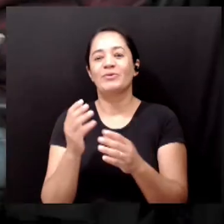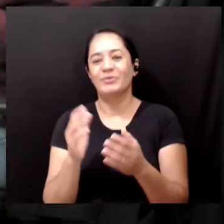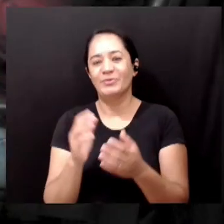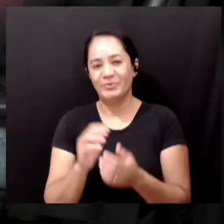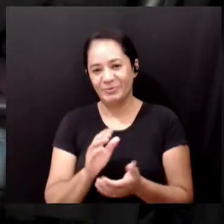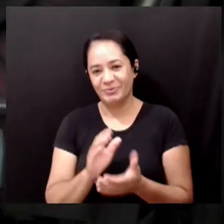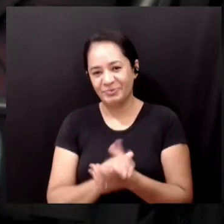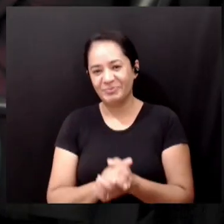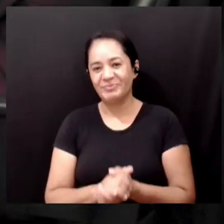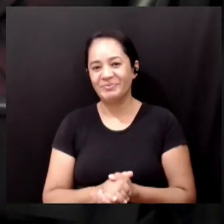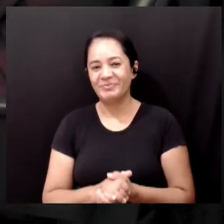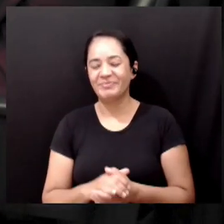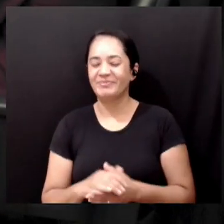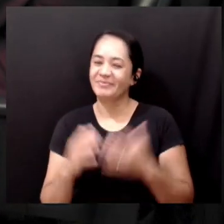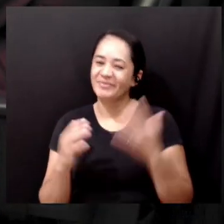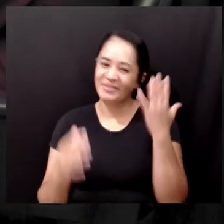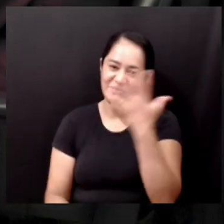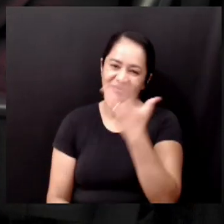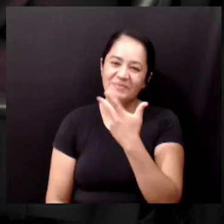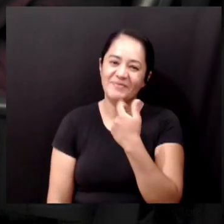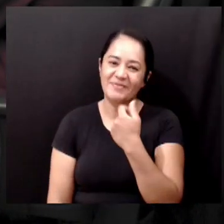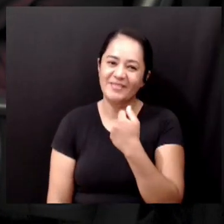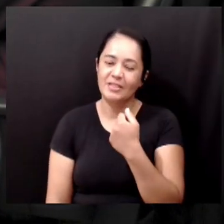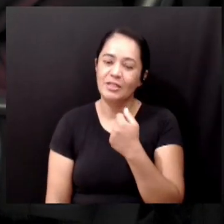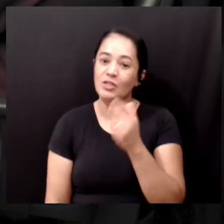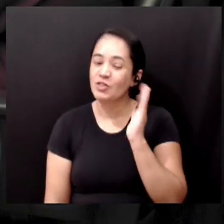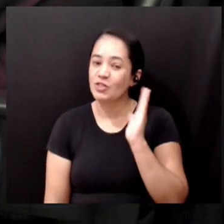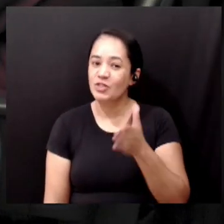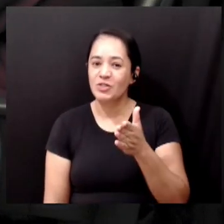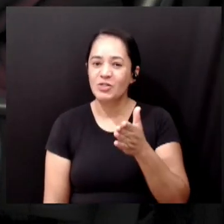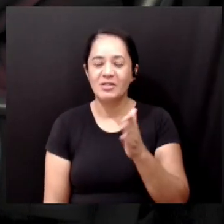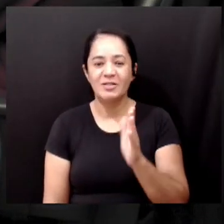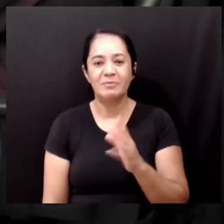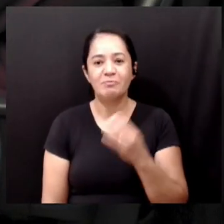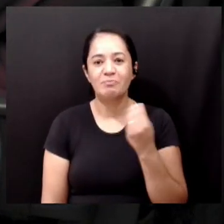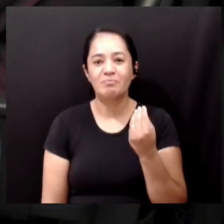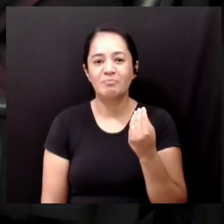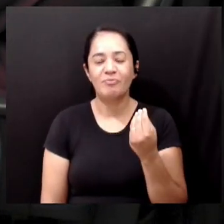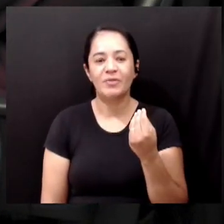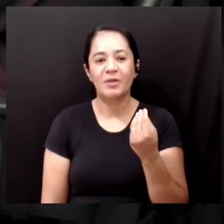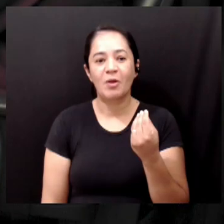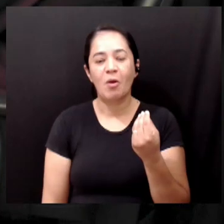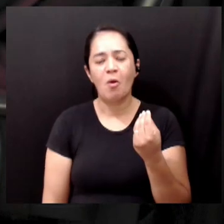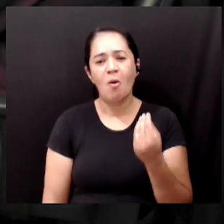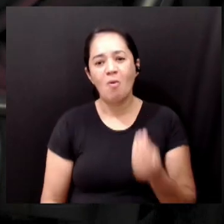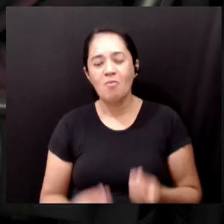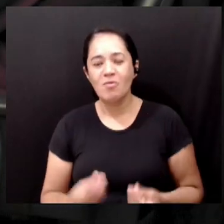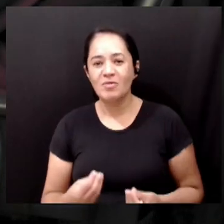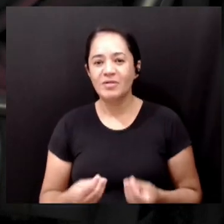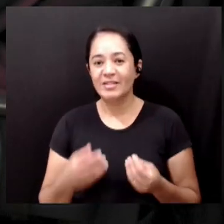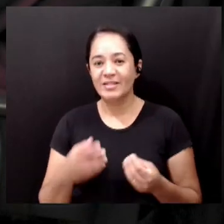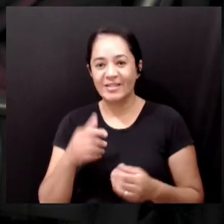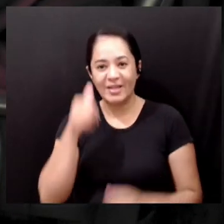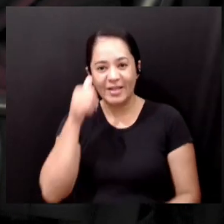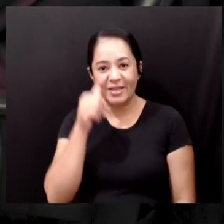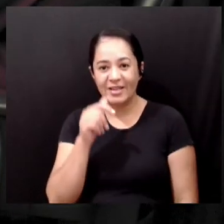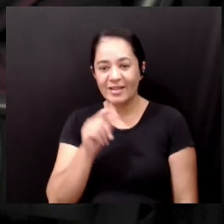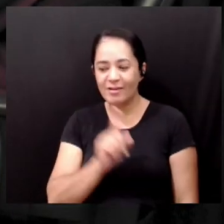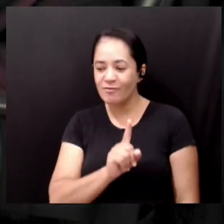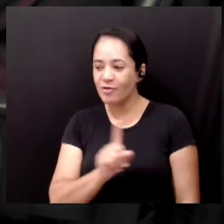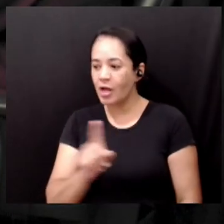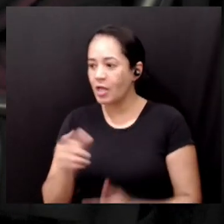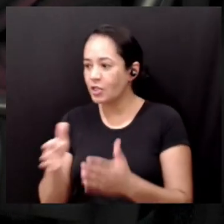Olha, então teve aquela questão de... Como que foi quando ela chegou na Santa Ceia, que ela tinha prometido que